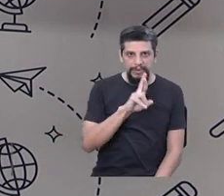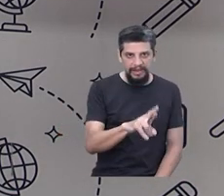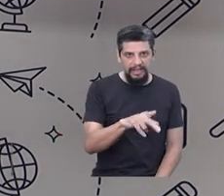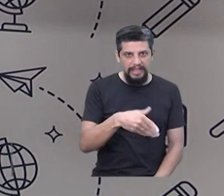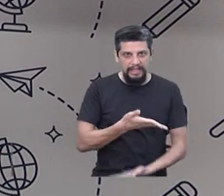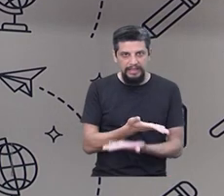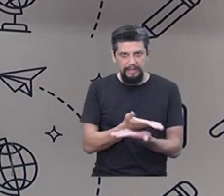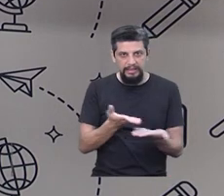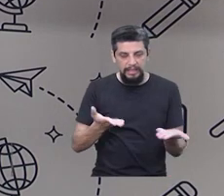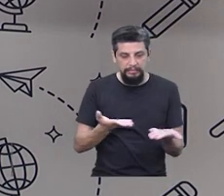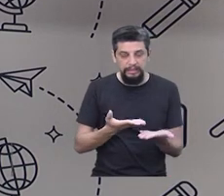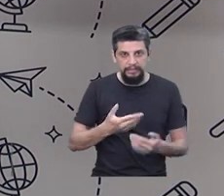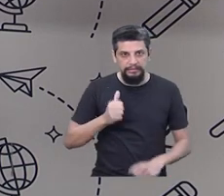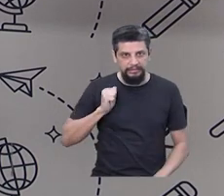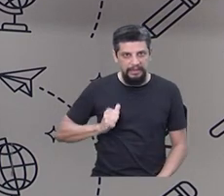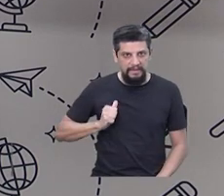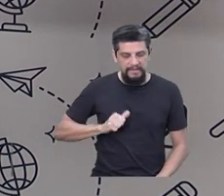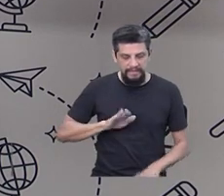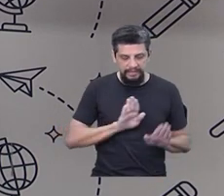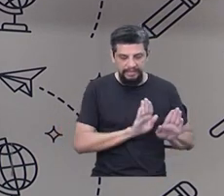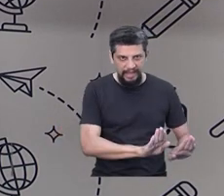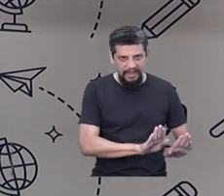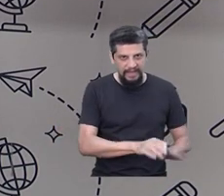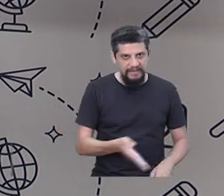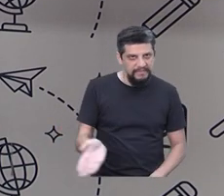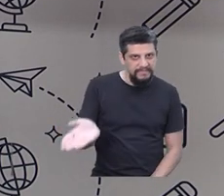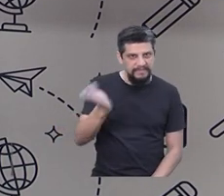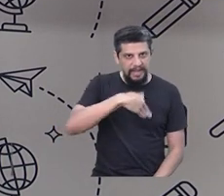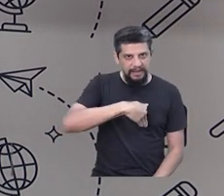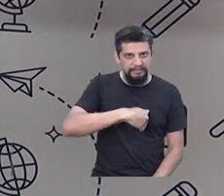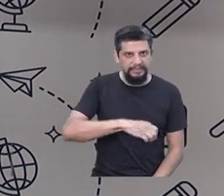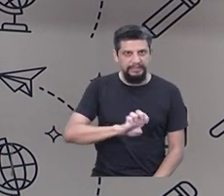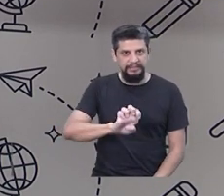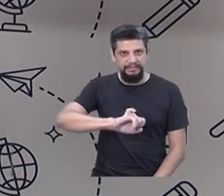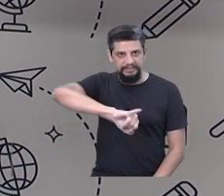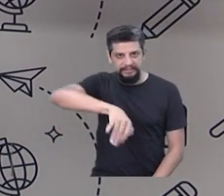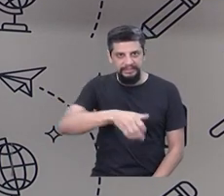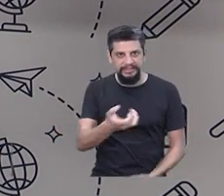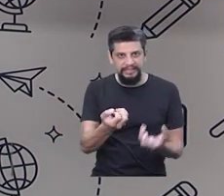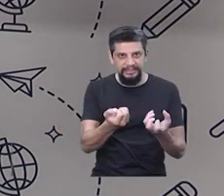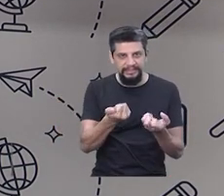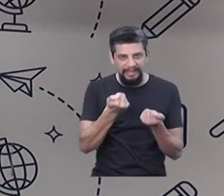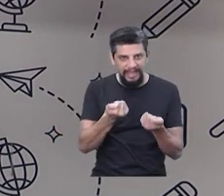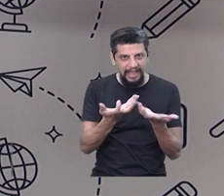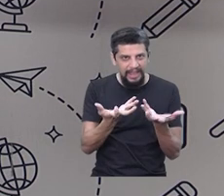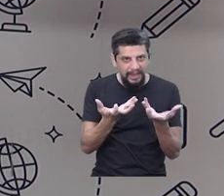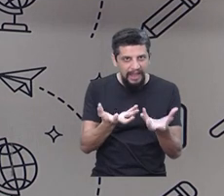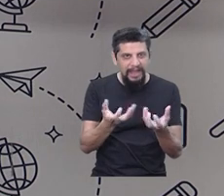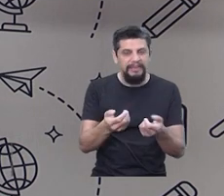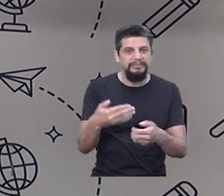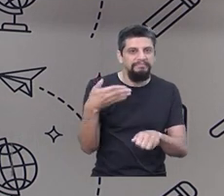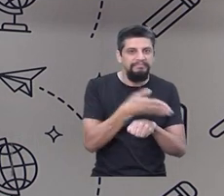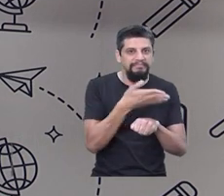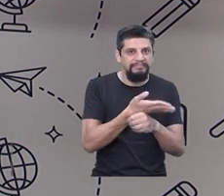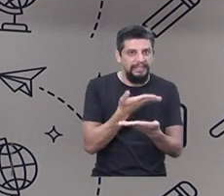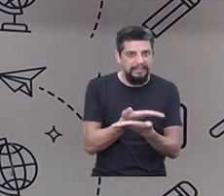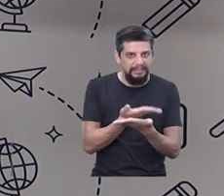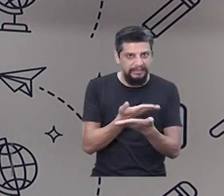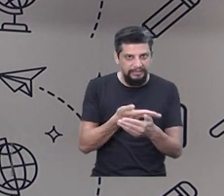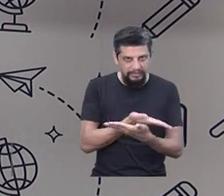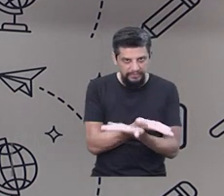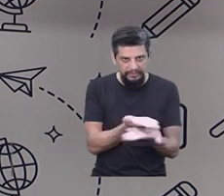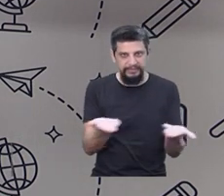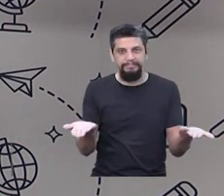responder para na bagagem ficar. Vamos lá, Eja? Quero muito a participação de